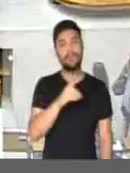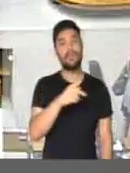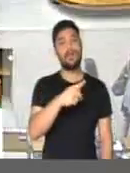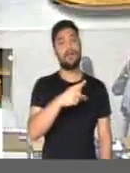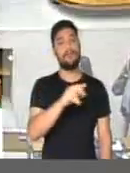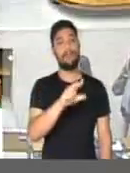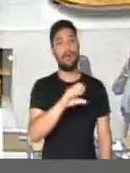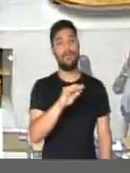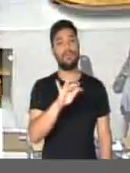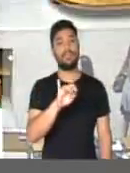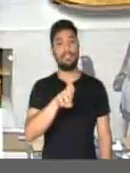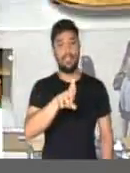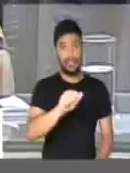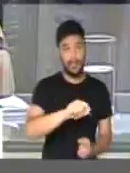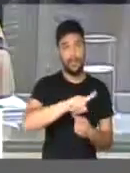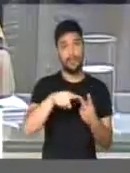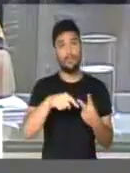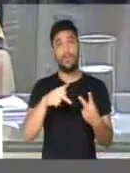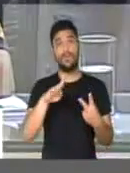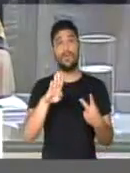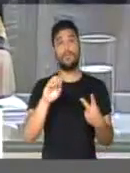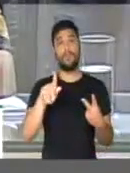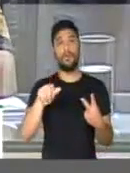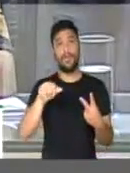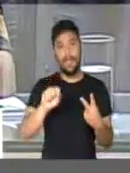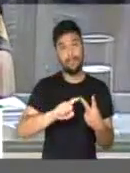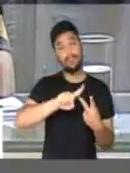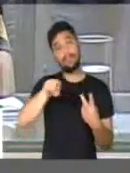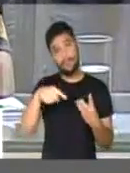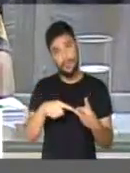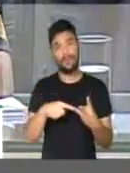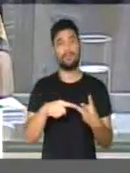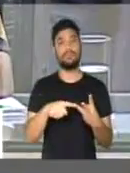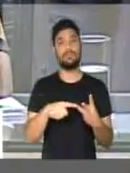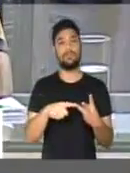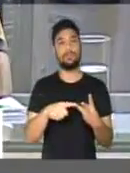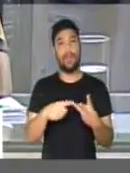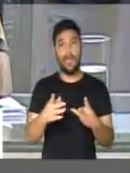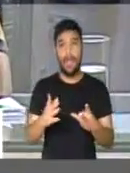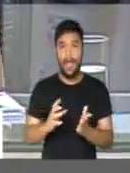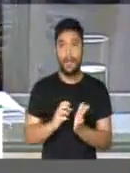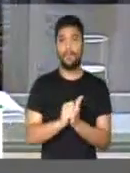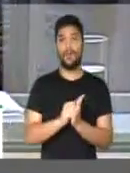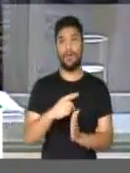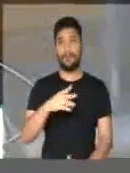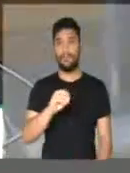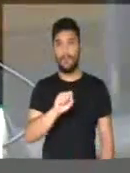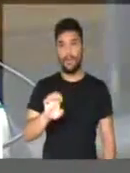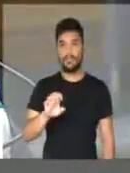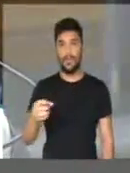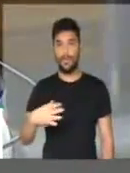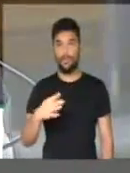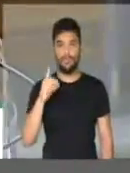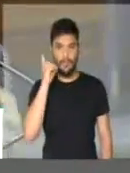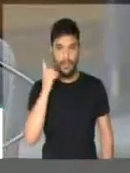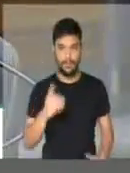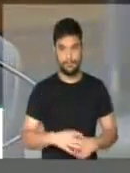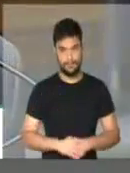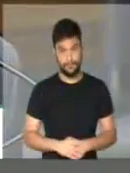o deputado paulo teixeira e ao deputado bohn gass em seguida a gente dá a posse é o nobre deputado senhora